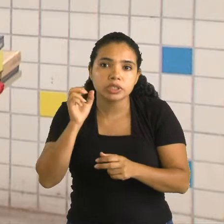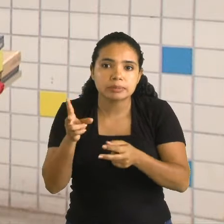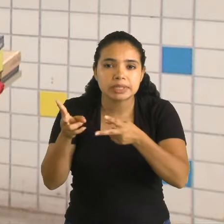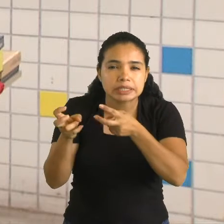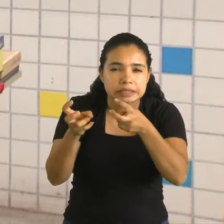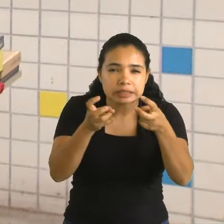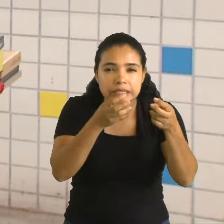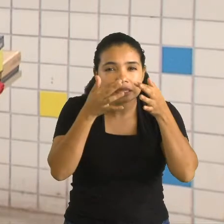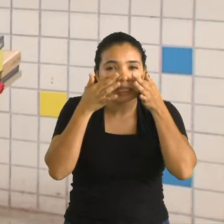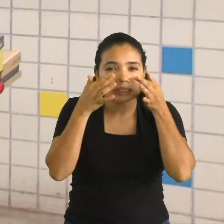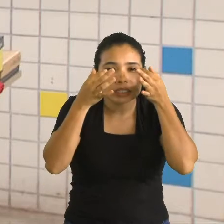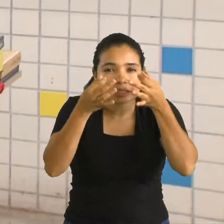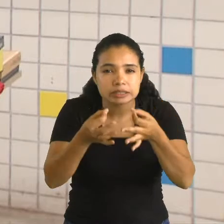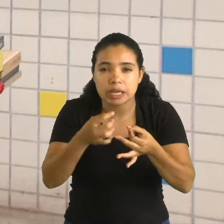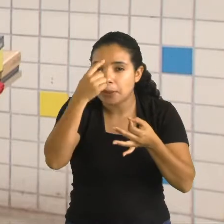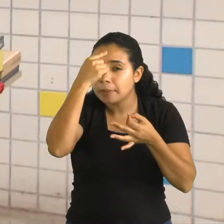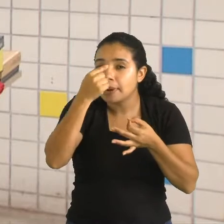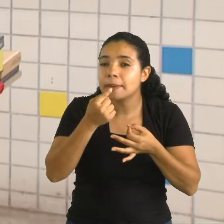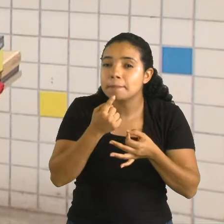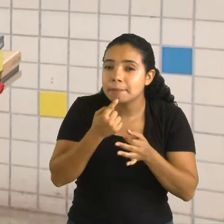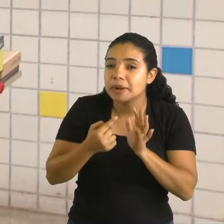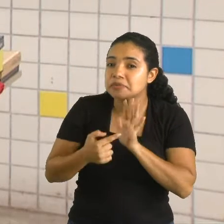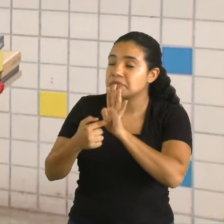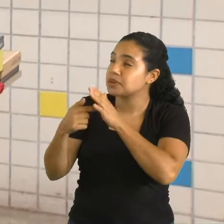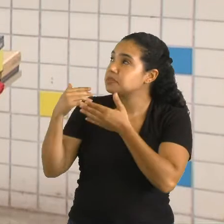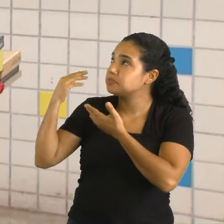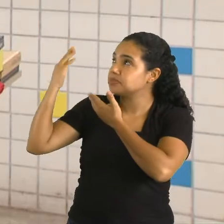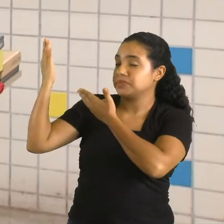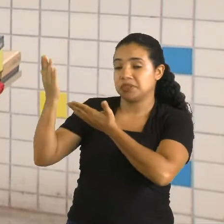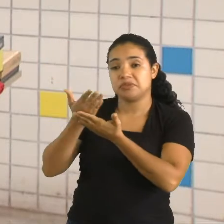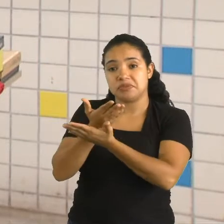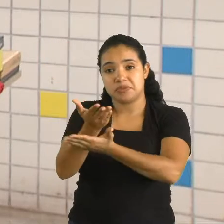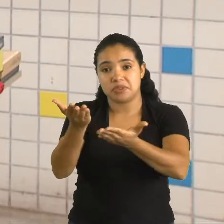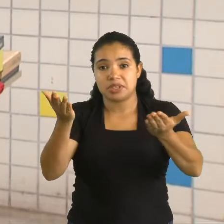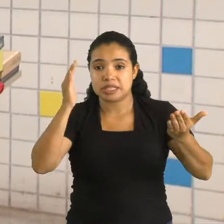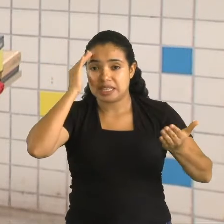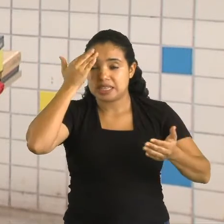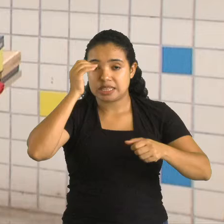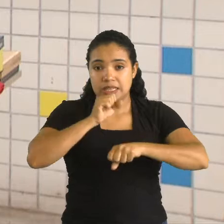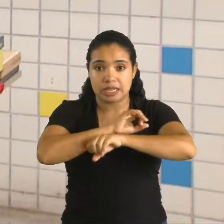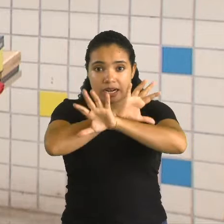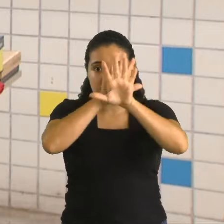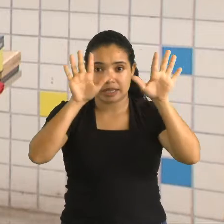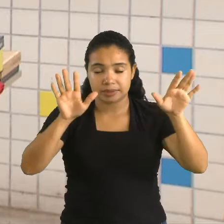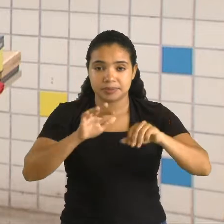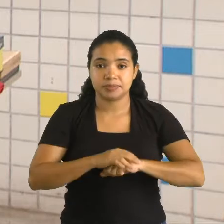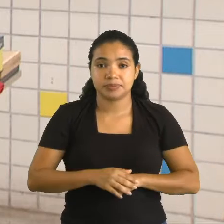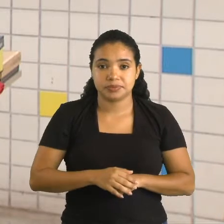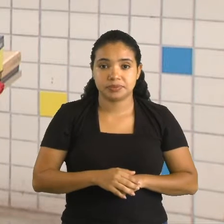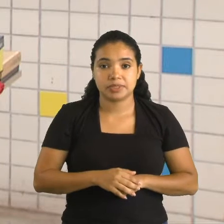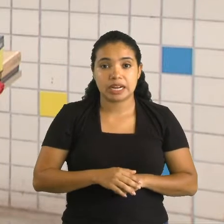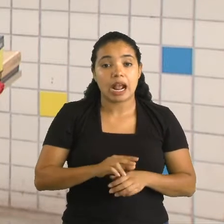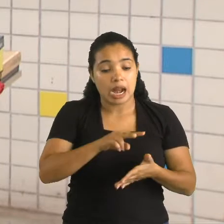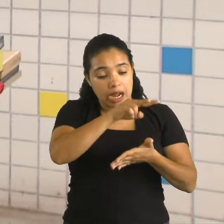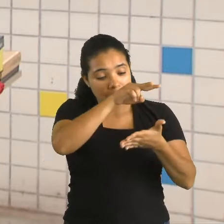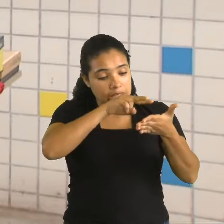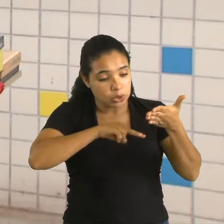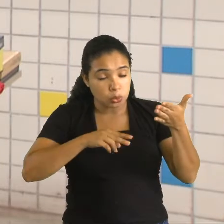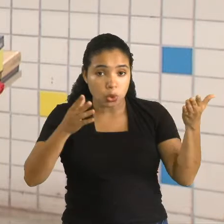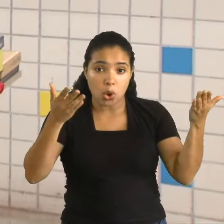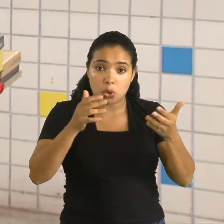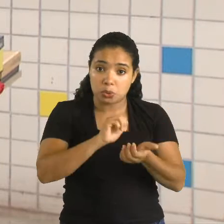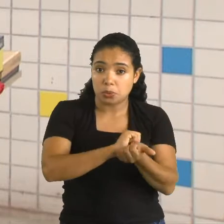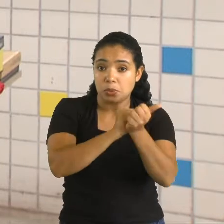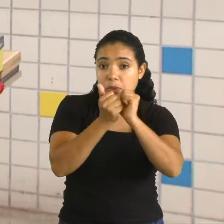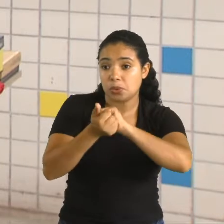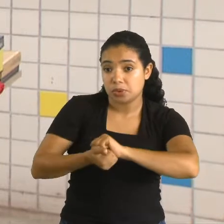prestando bem atenção nas imagens que vão estar na tela para que você entenda melhor. A leitura de hoje é uma adaptação